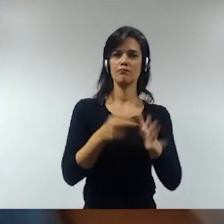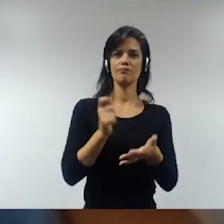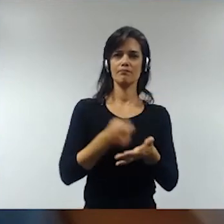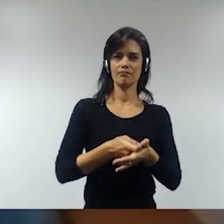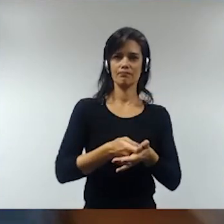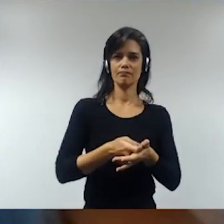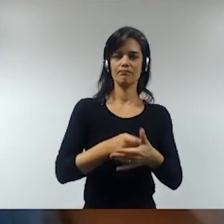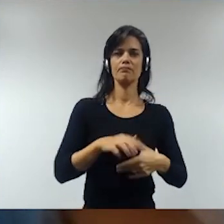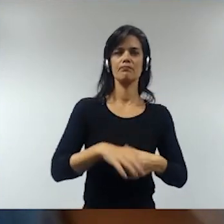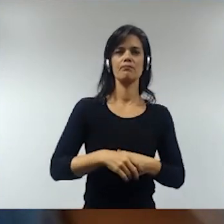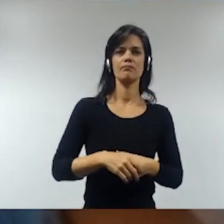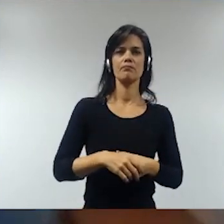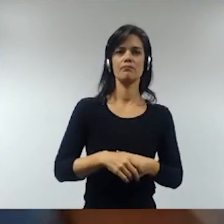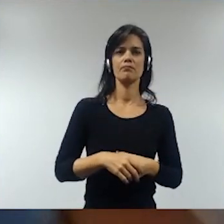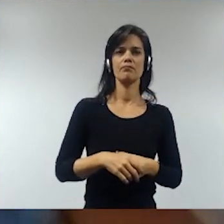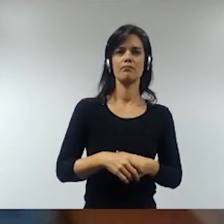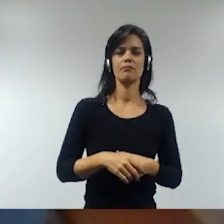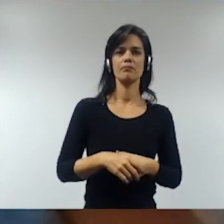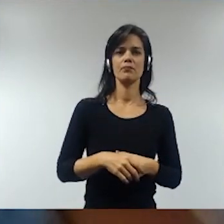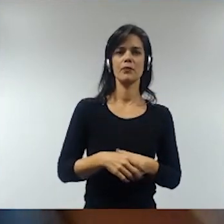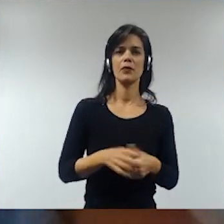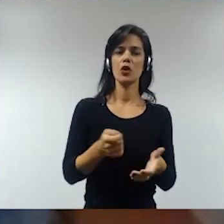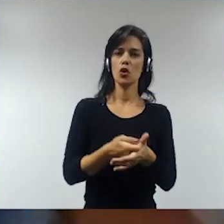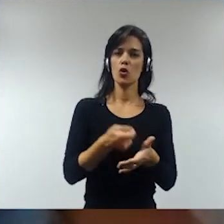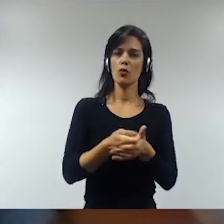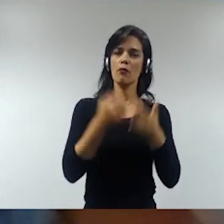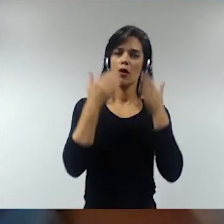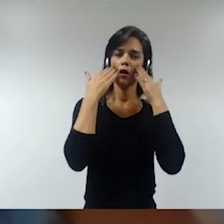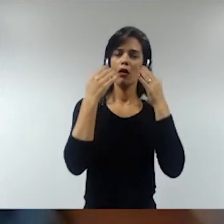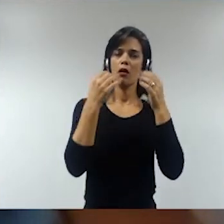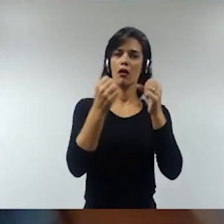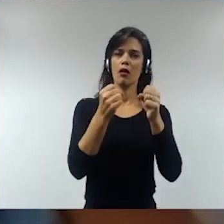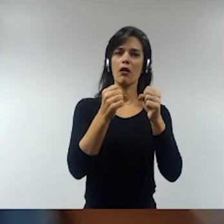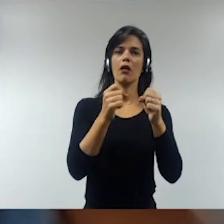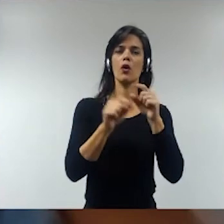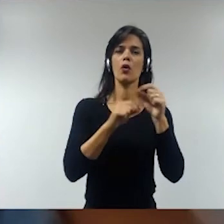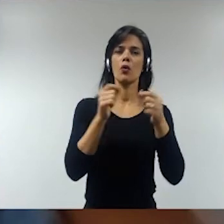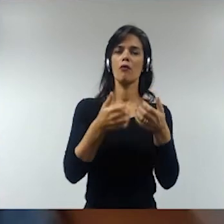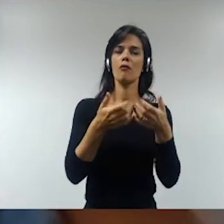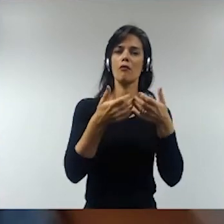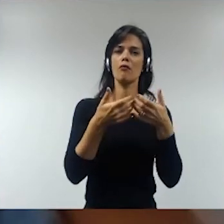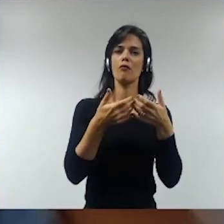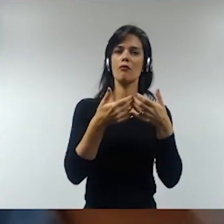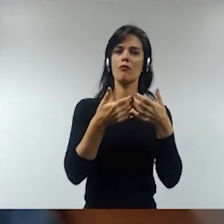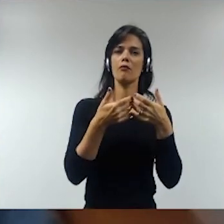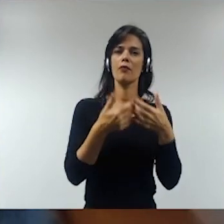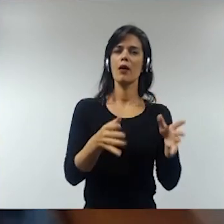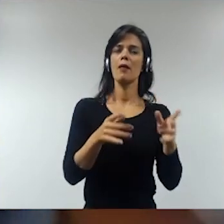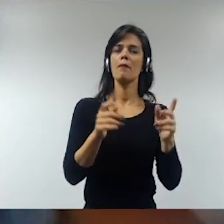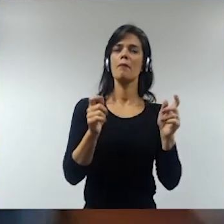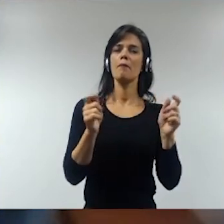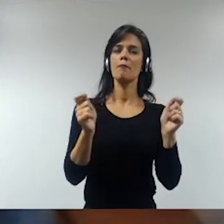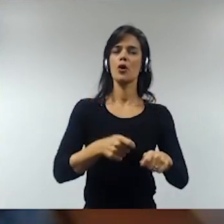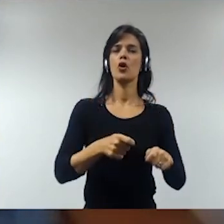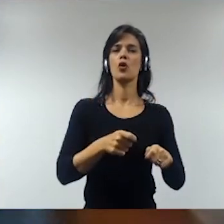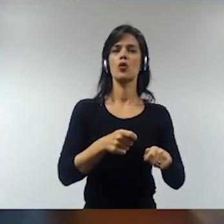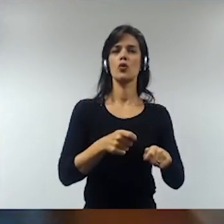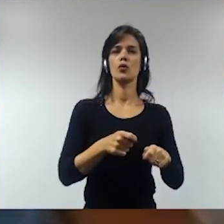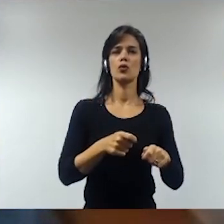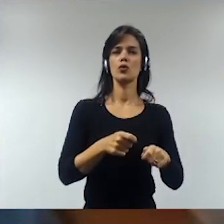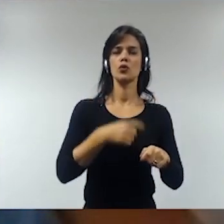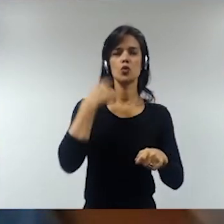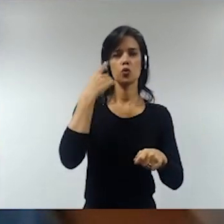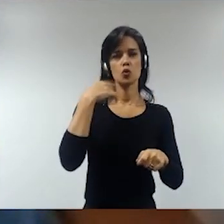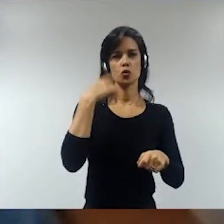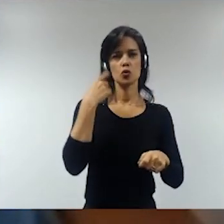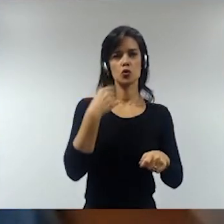né, em que obrigasse os tribunais a abrirem essa possibilidade de tratativa do advogado